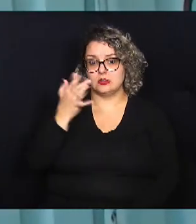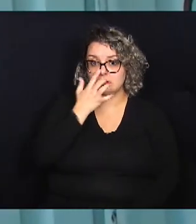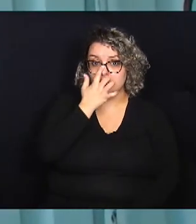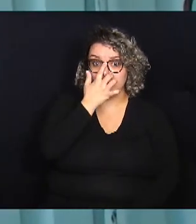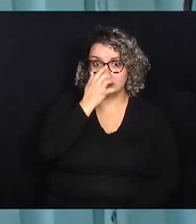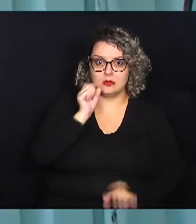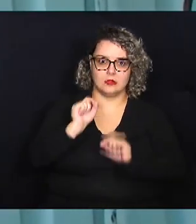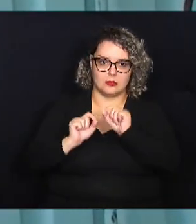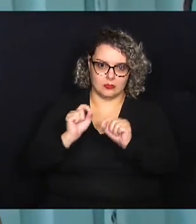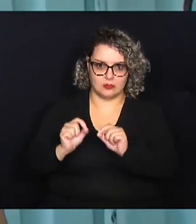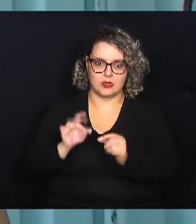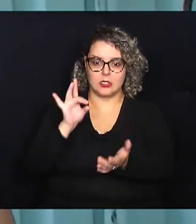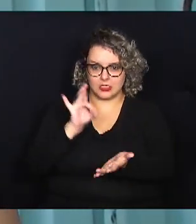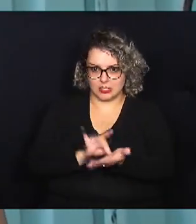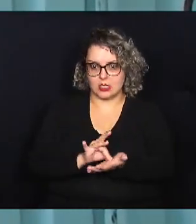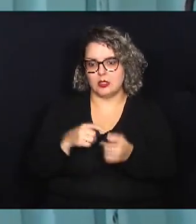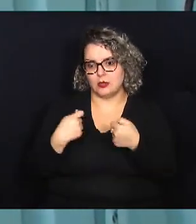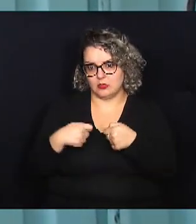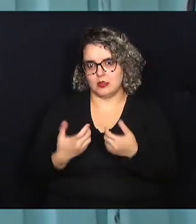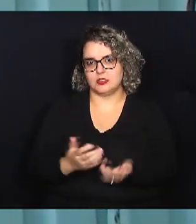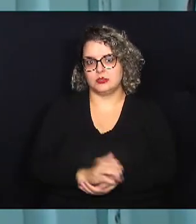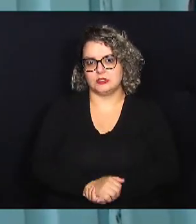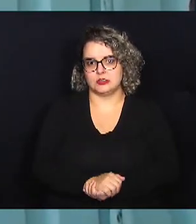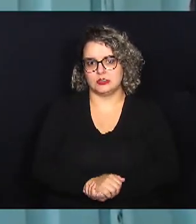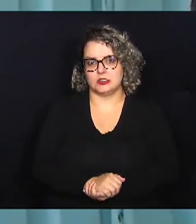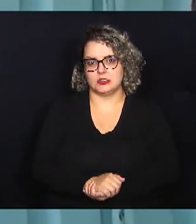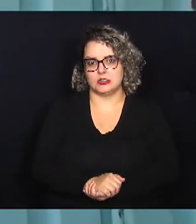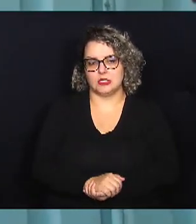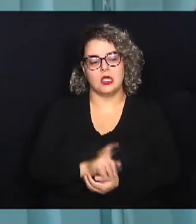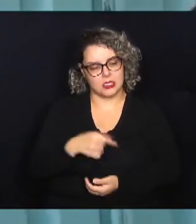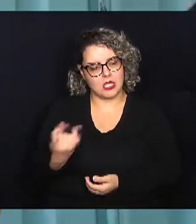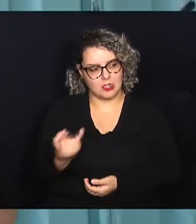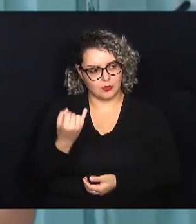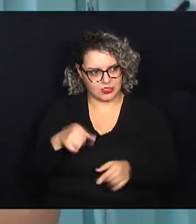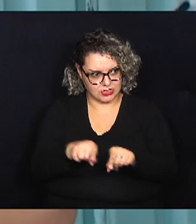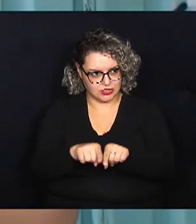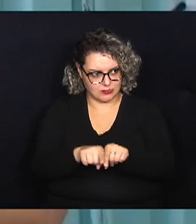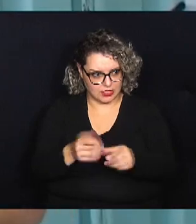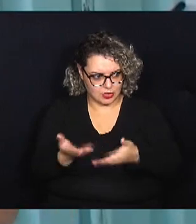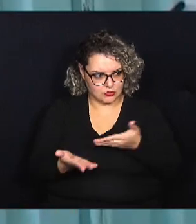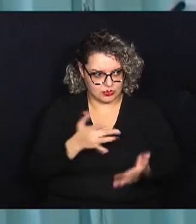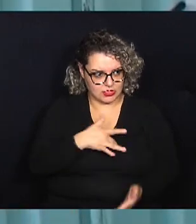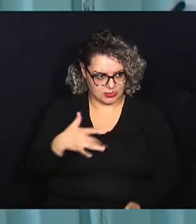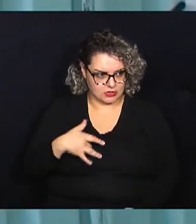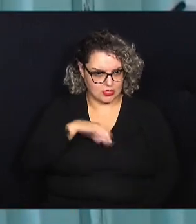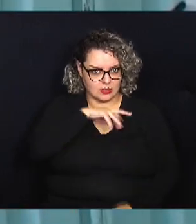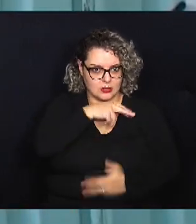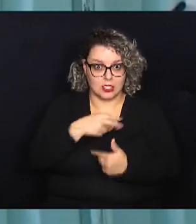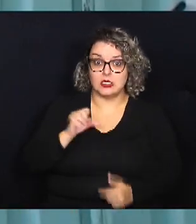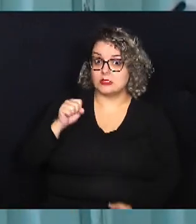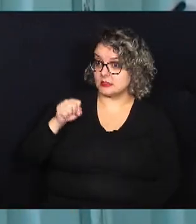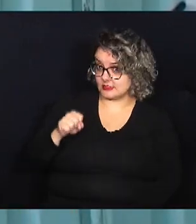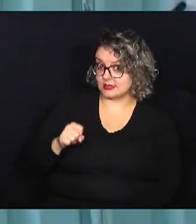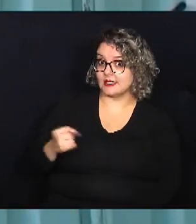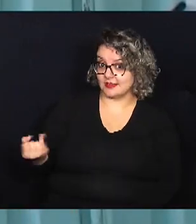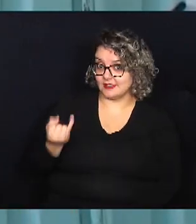quem realmente precisa. E é importante também cuidar da saúde dos animaizinhos, né? Sim,